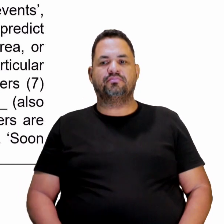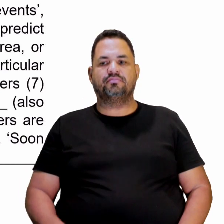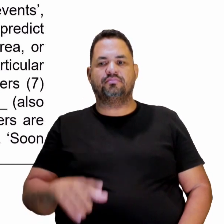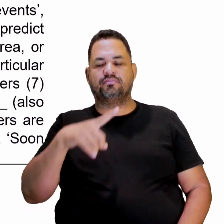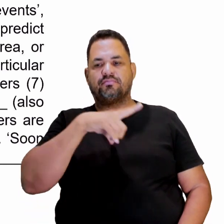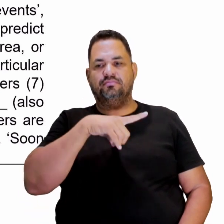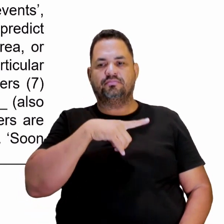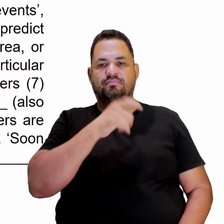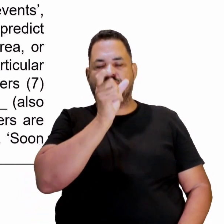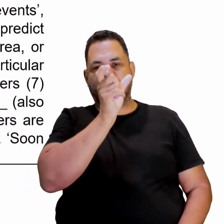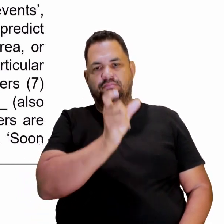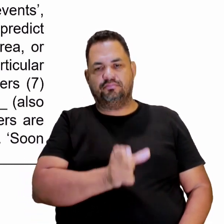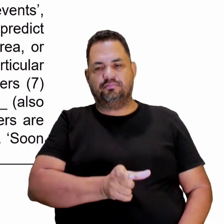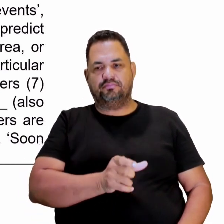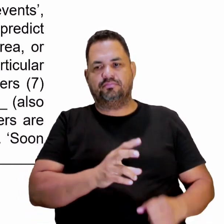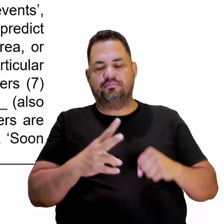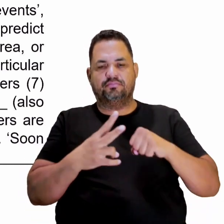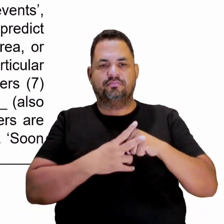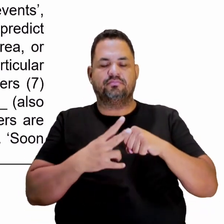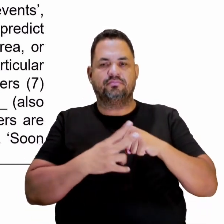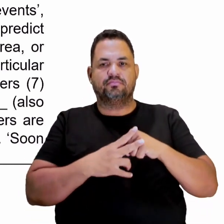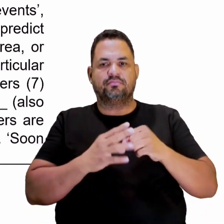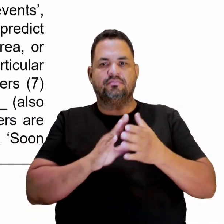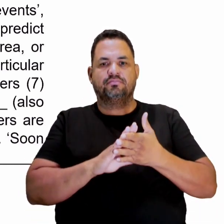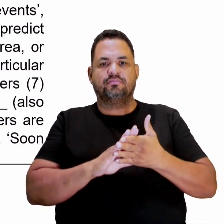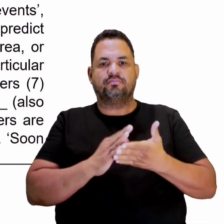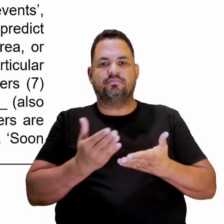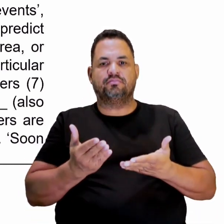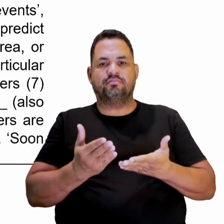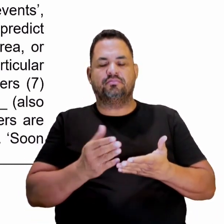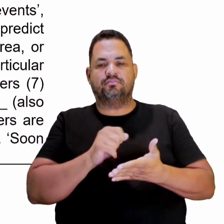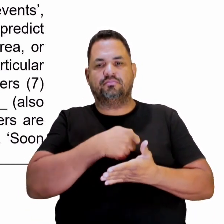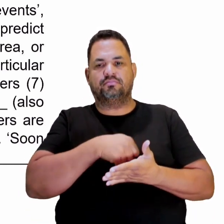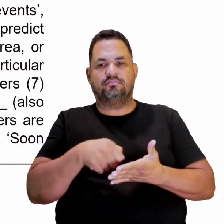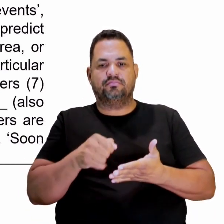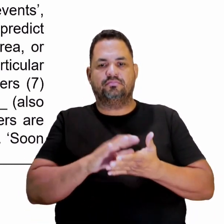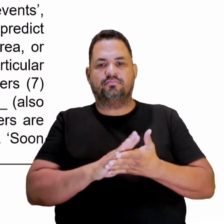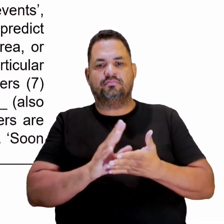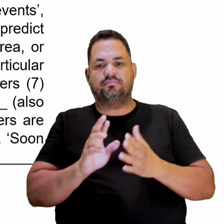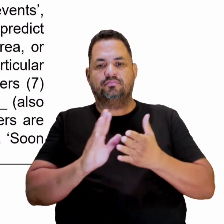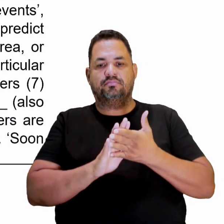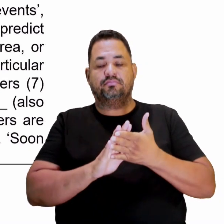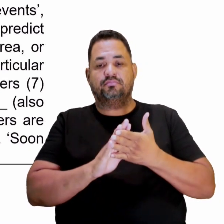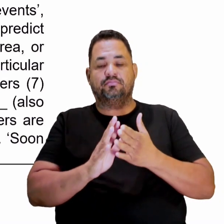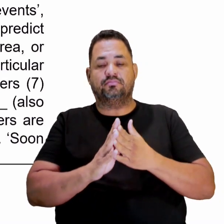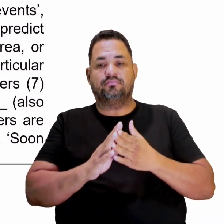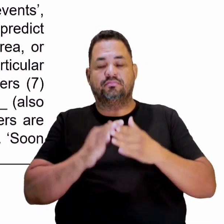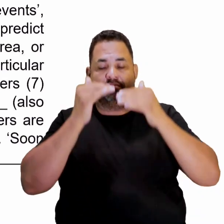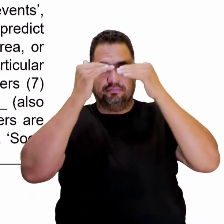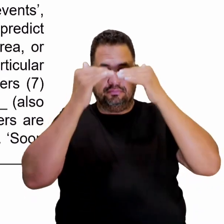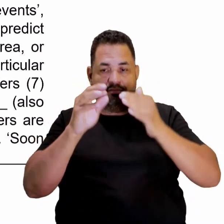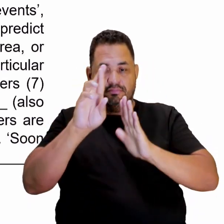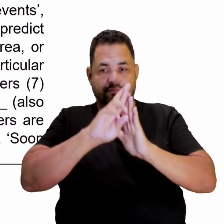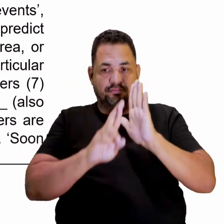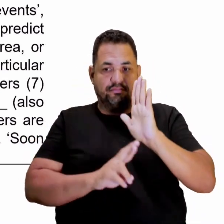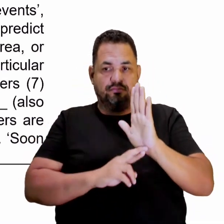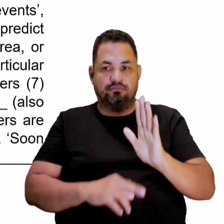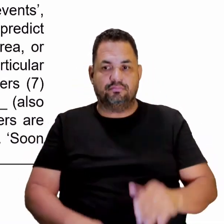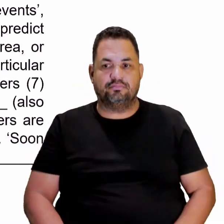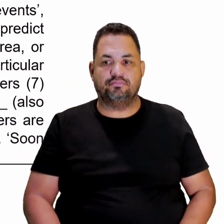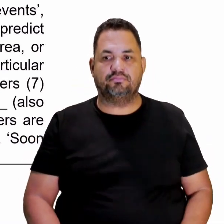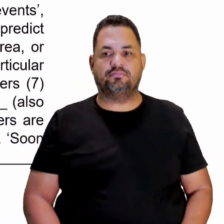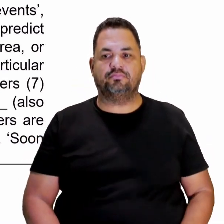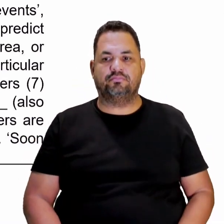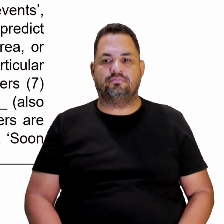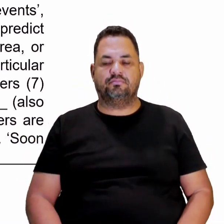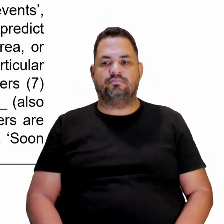você tem sujeito, você tem verbo, e aí você ia colocar de acordo com as regrinhas. Did you wonder what